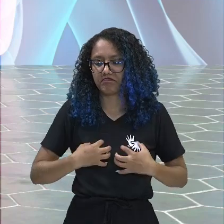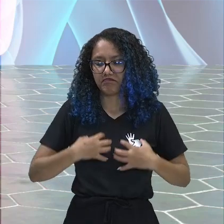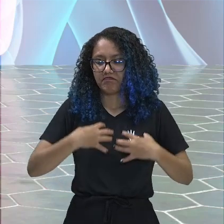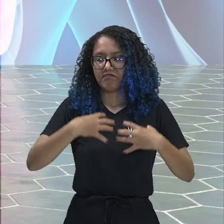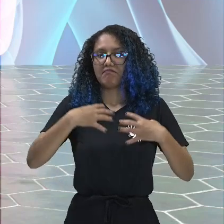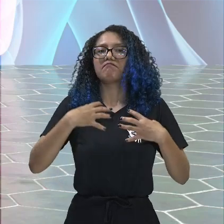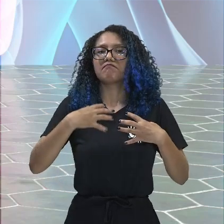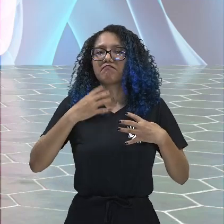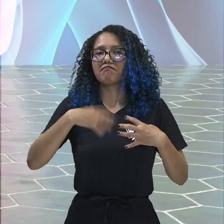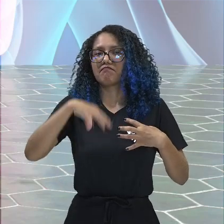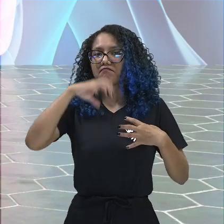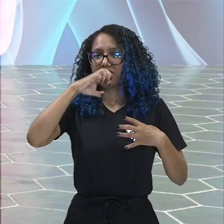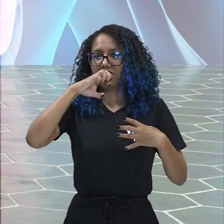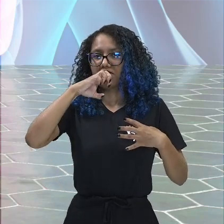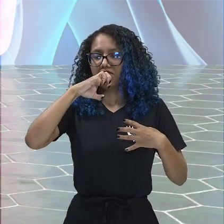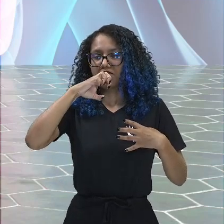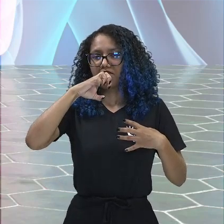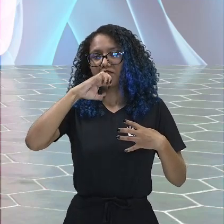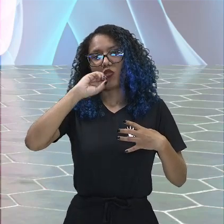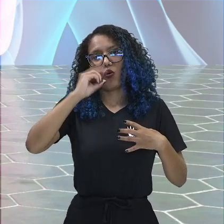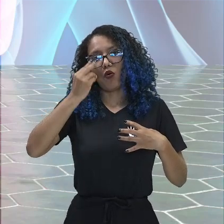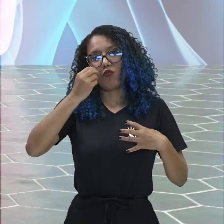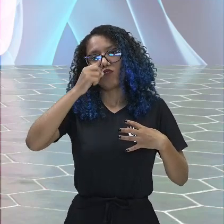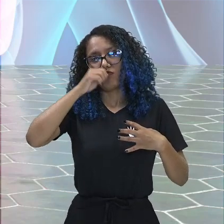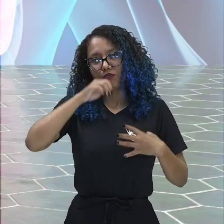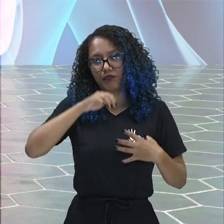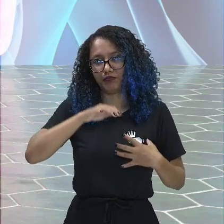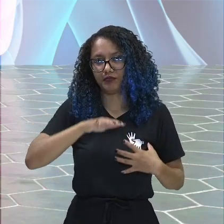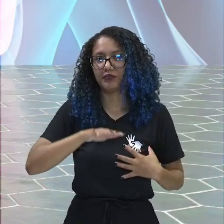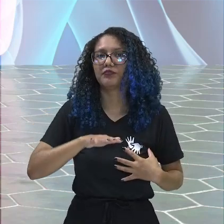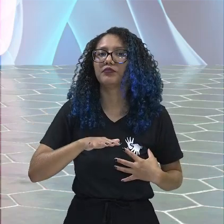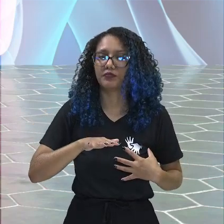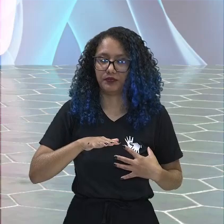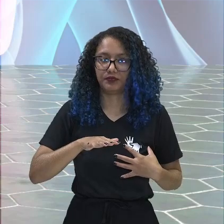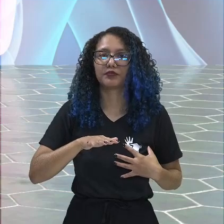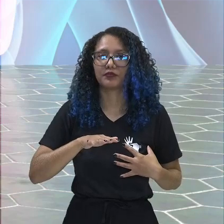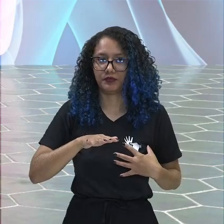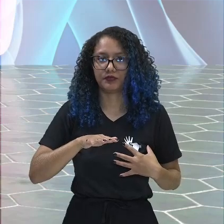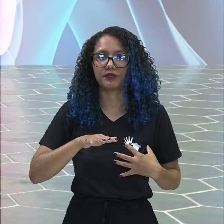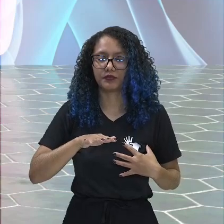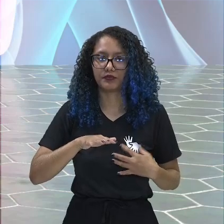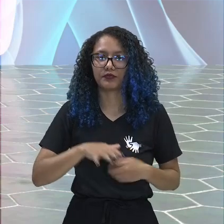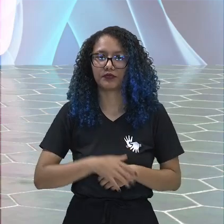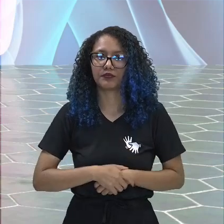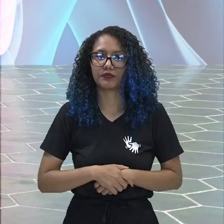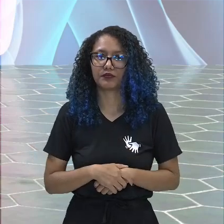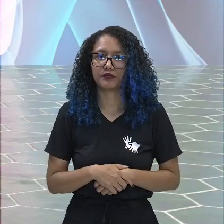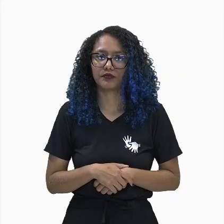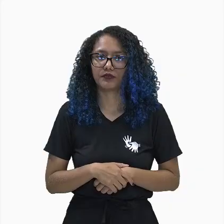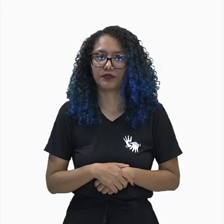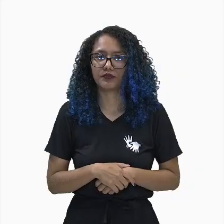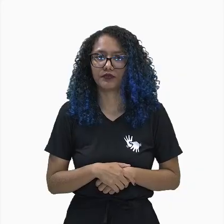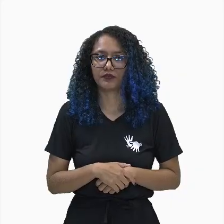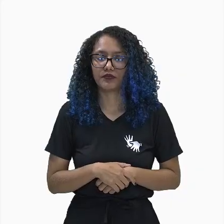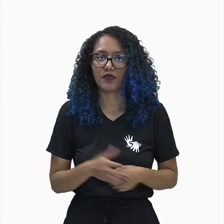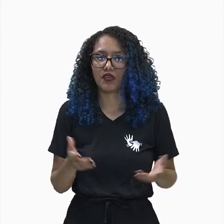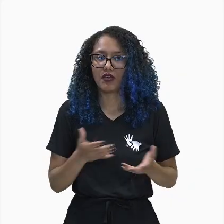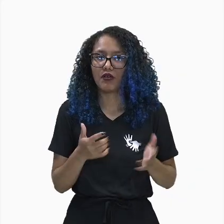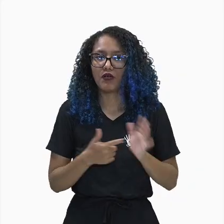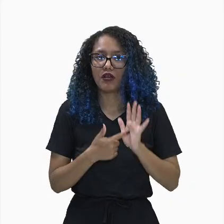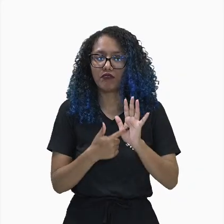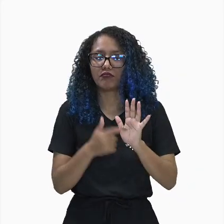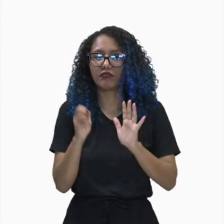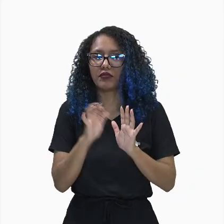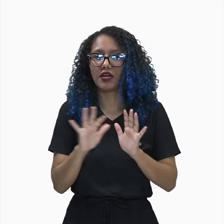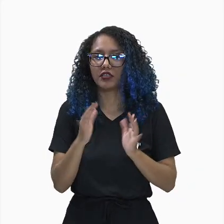para os pulmões, ou também o esvaziamento dos pulmões. Então, nós temos aí na ilustração esses